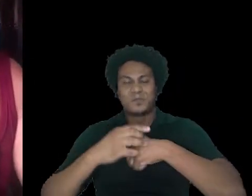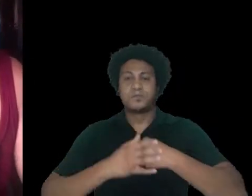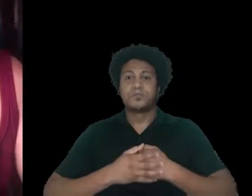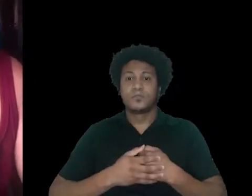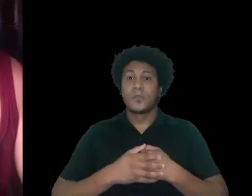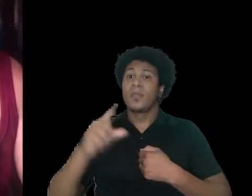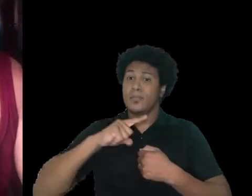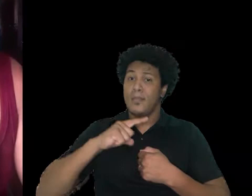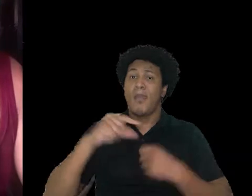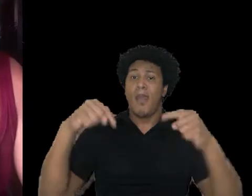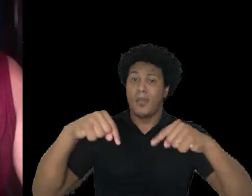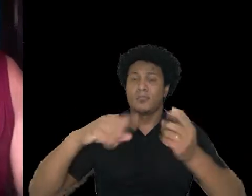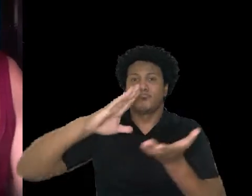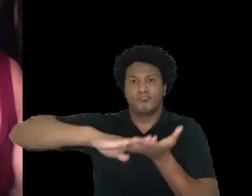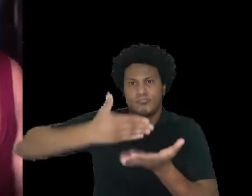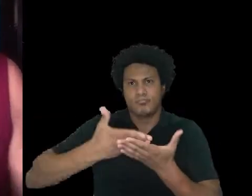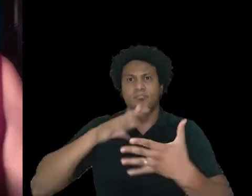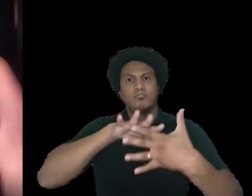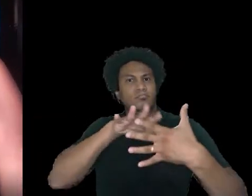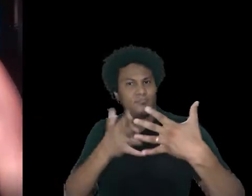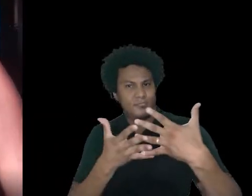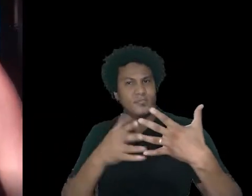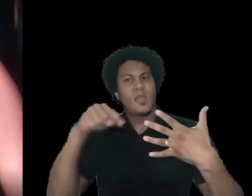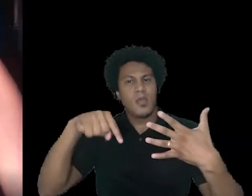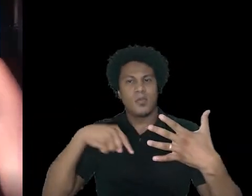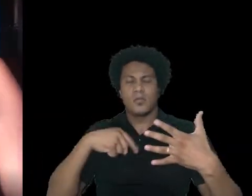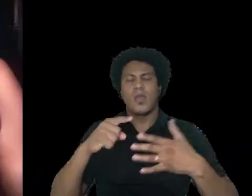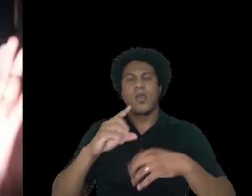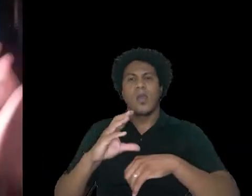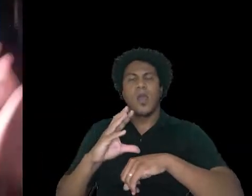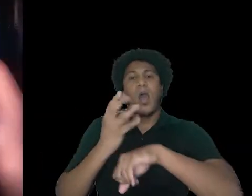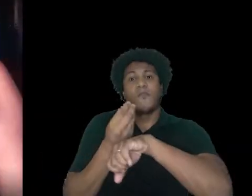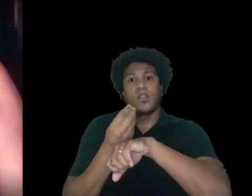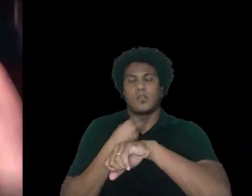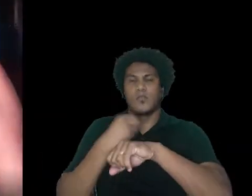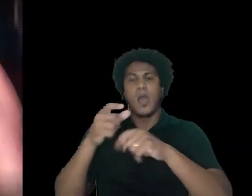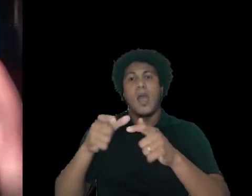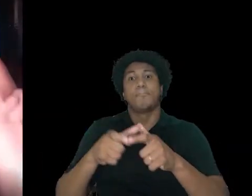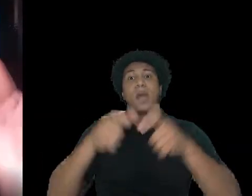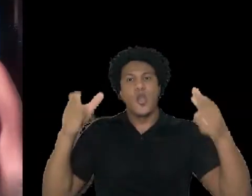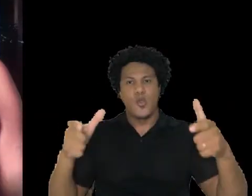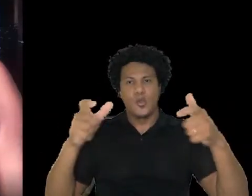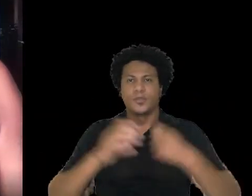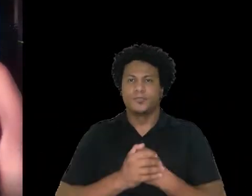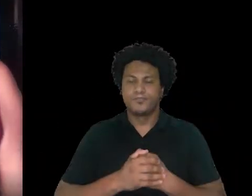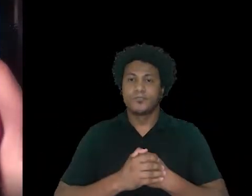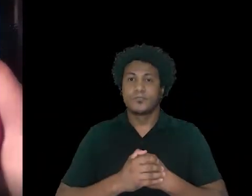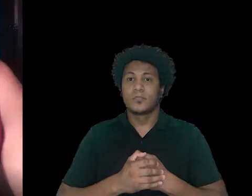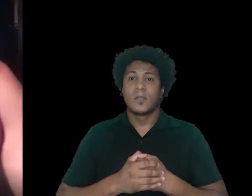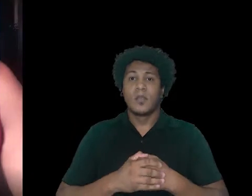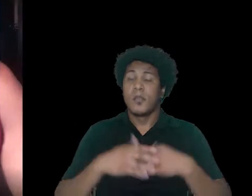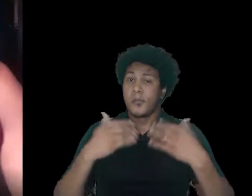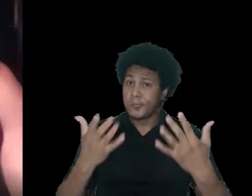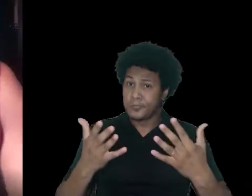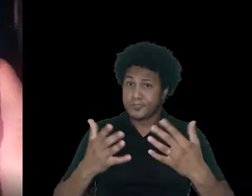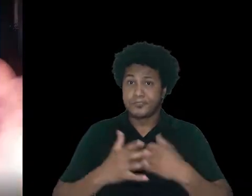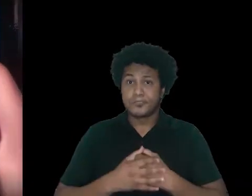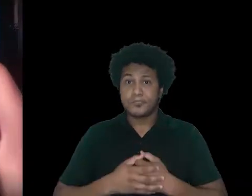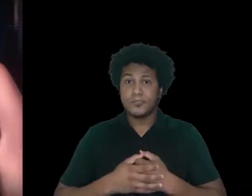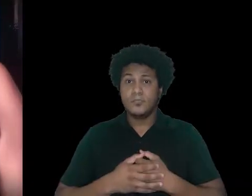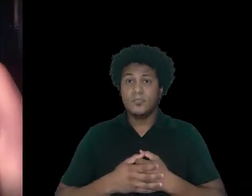Teremos também a tradução e interpretação para Libras em grande parte das programações. Nessa sala estarão